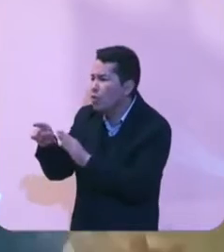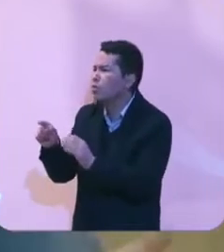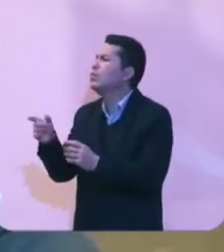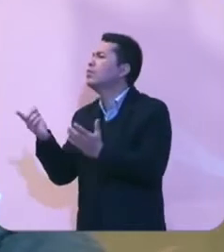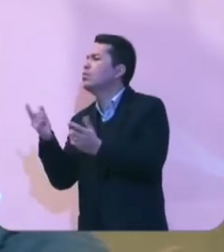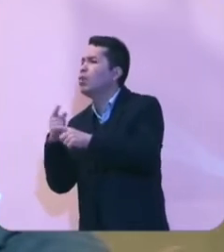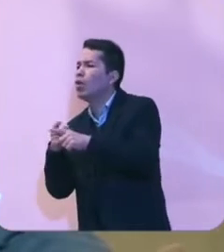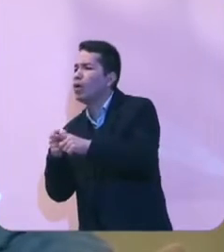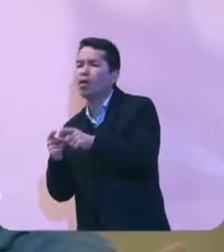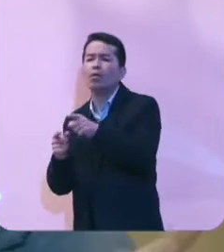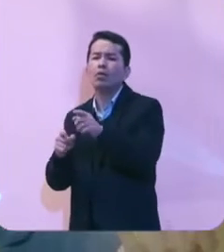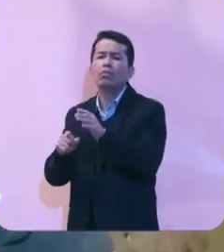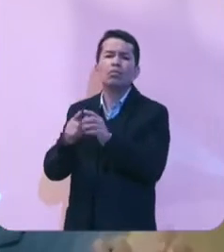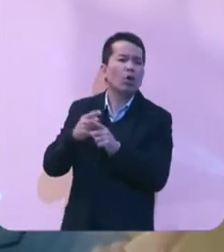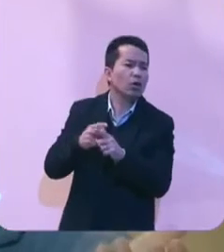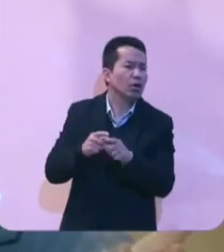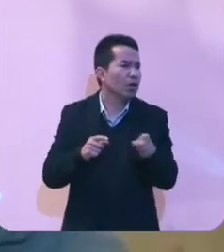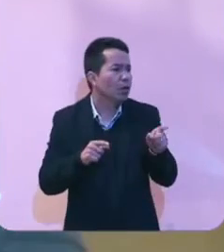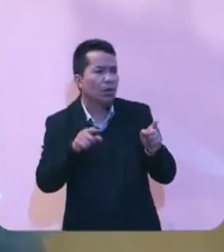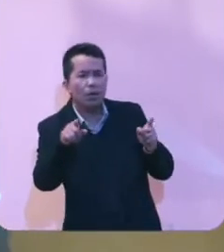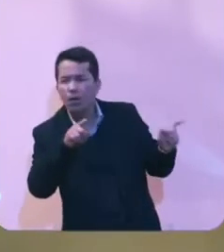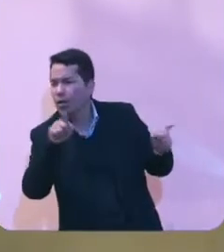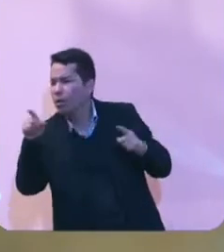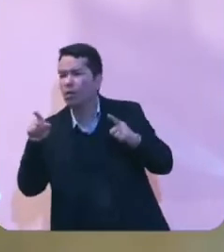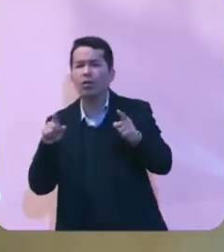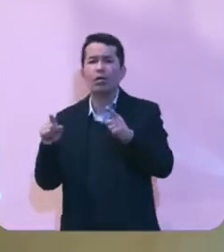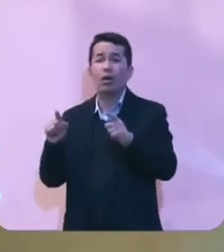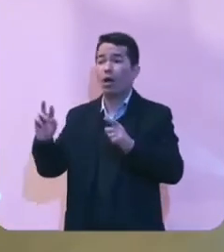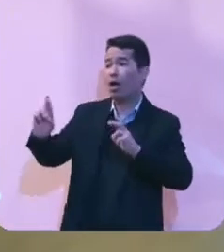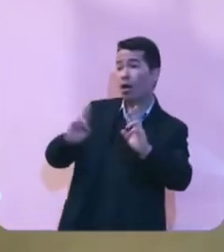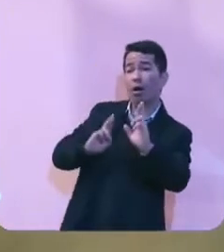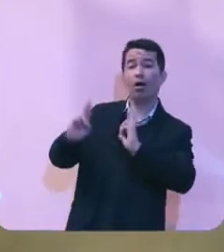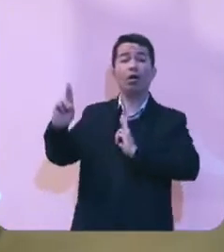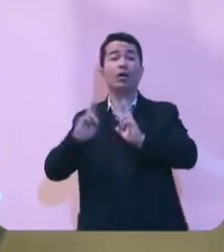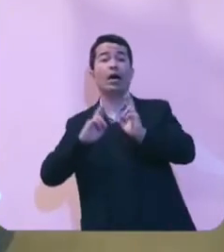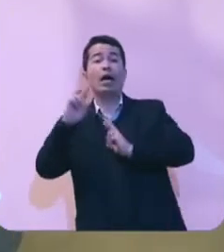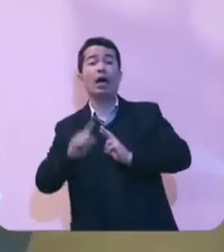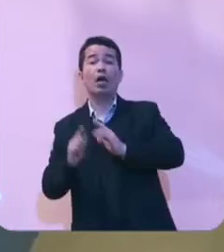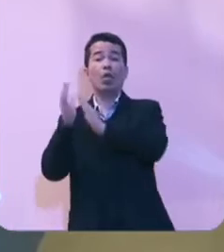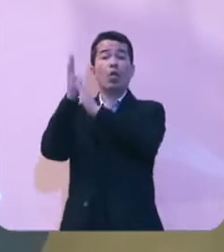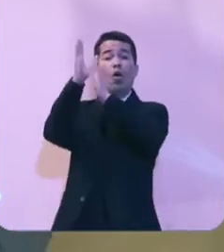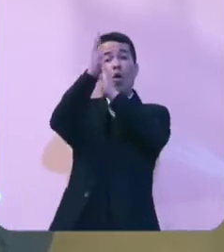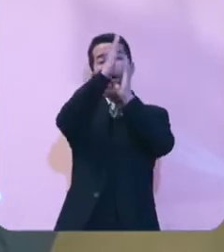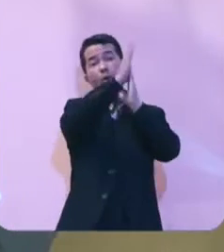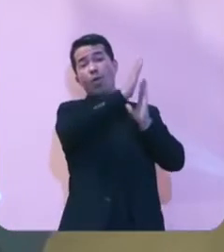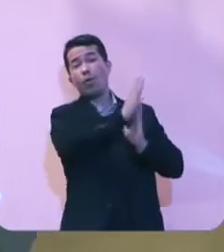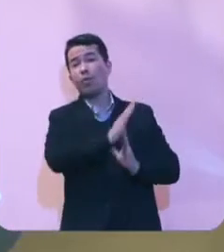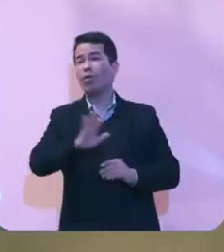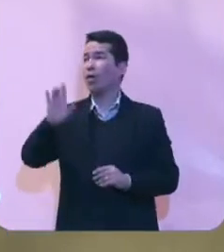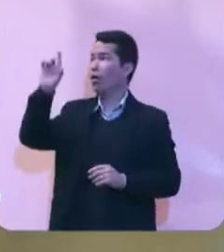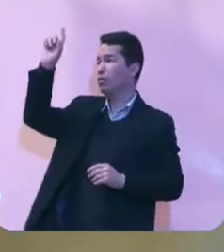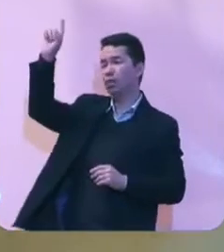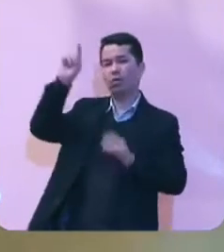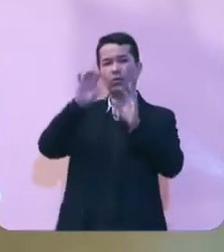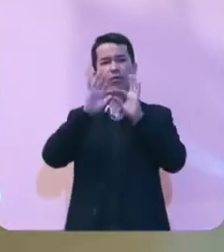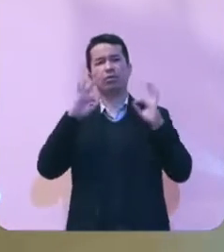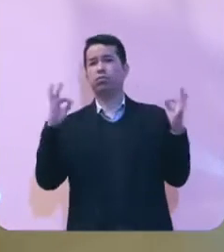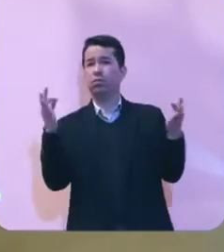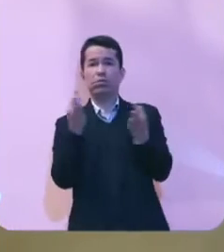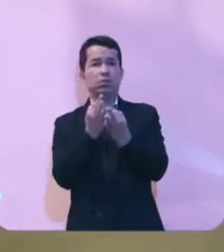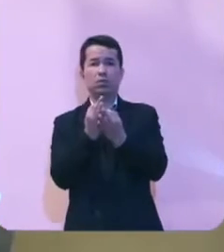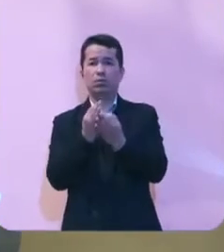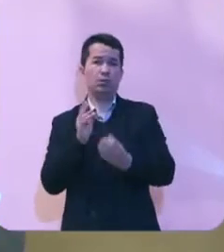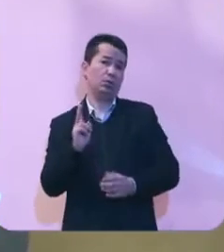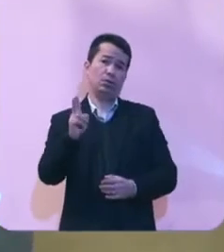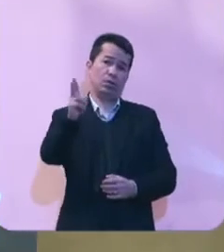Deus, junto com a sua família, com os convidados para aquele momento. Isso era uma oferta de louvor. Podia ser uma oferta,